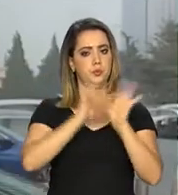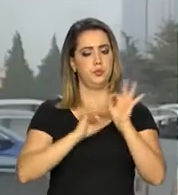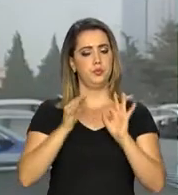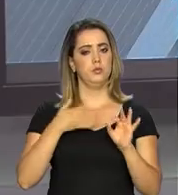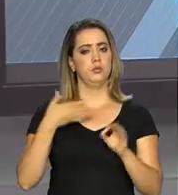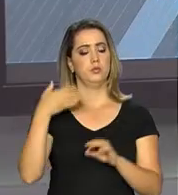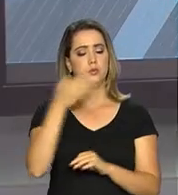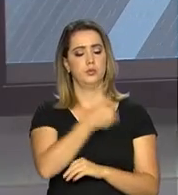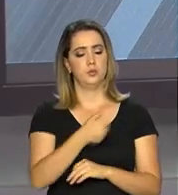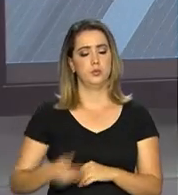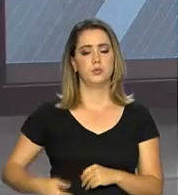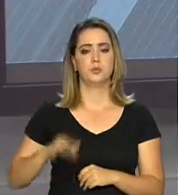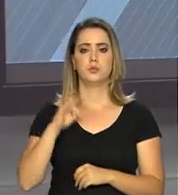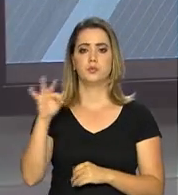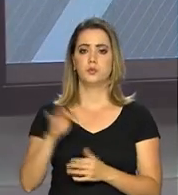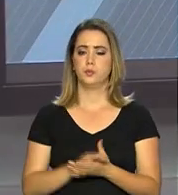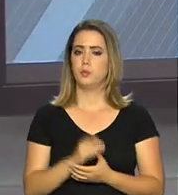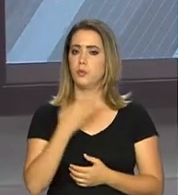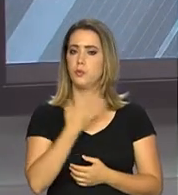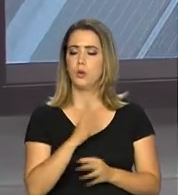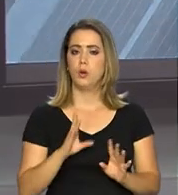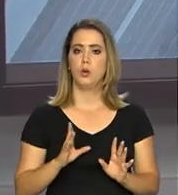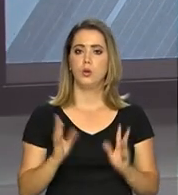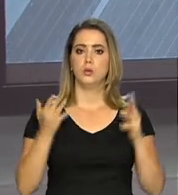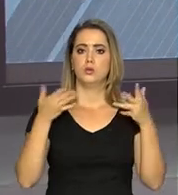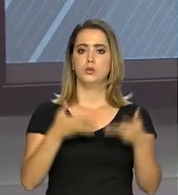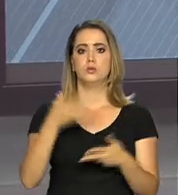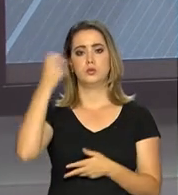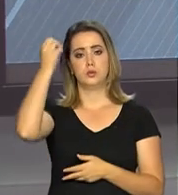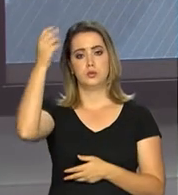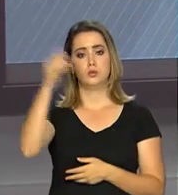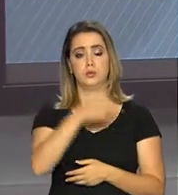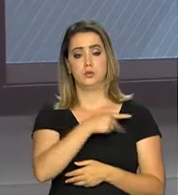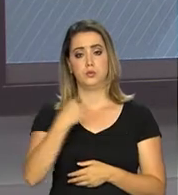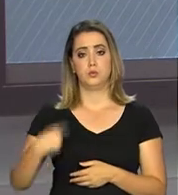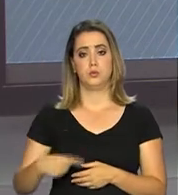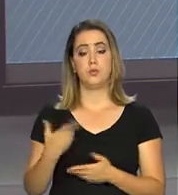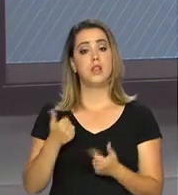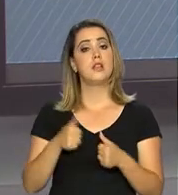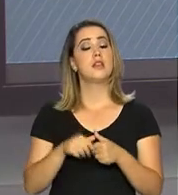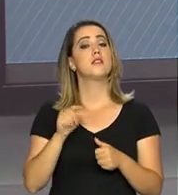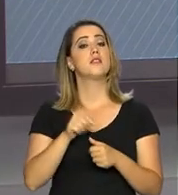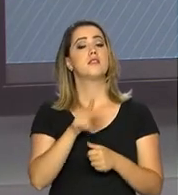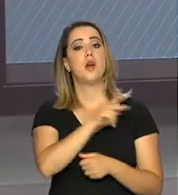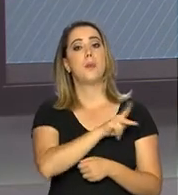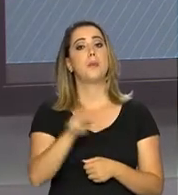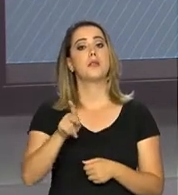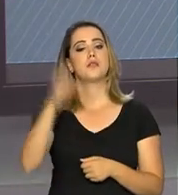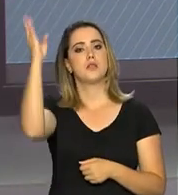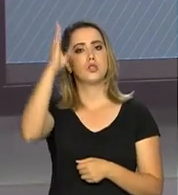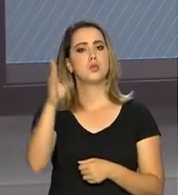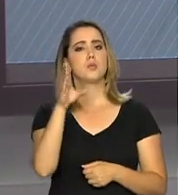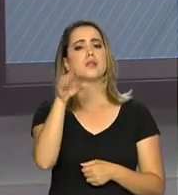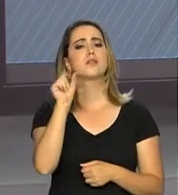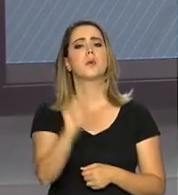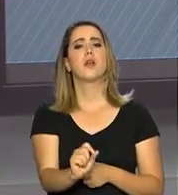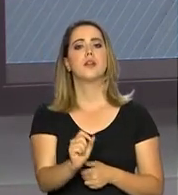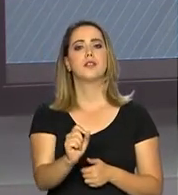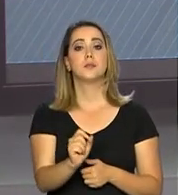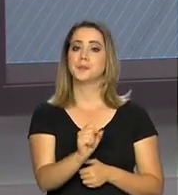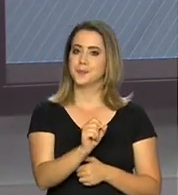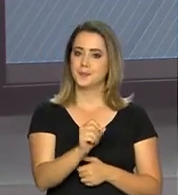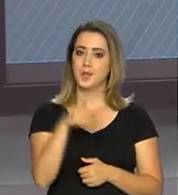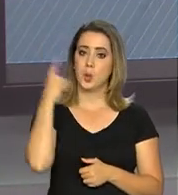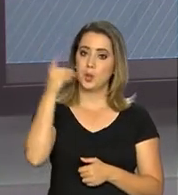federal. E durante a viagem de Michel Temer para a China, quem está à frente da presidência aqui no Brasil é